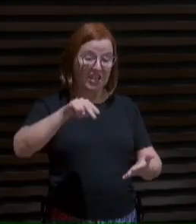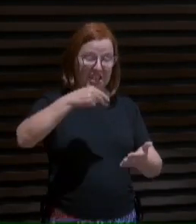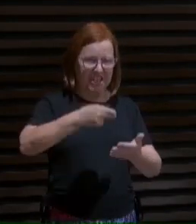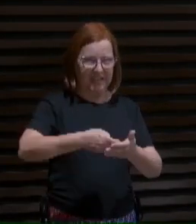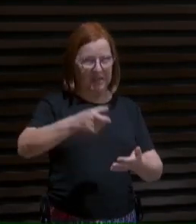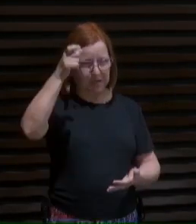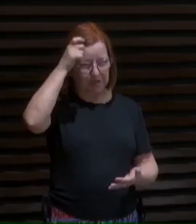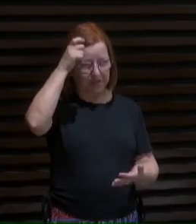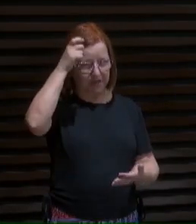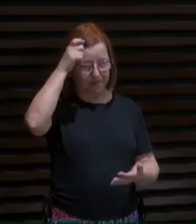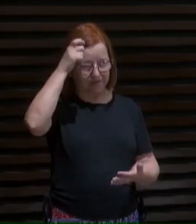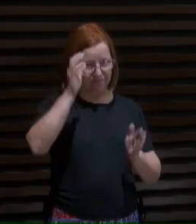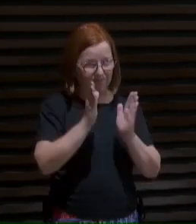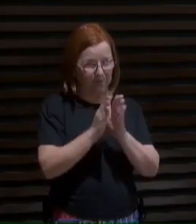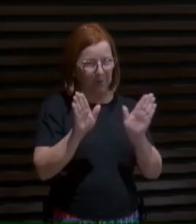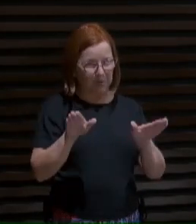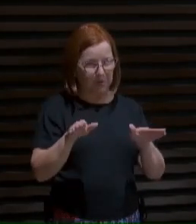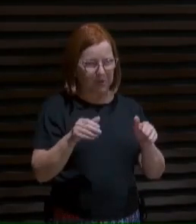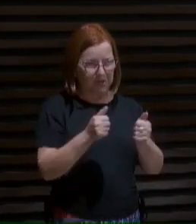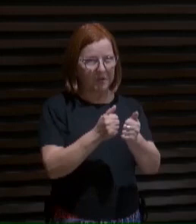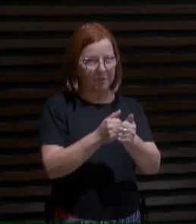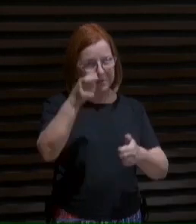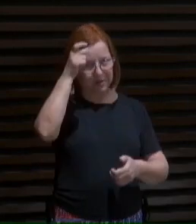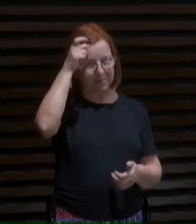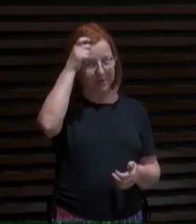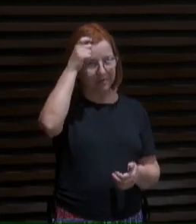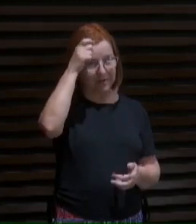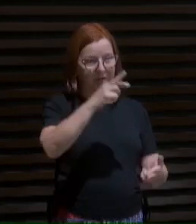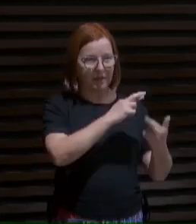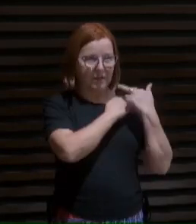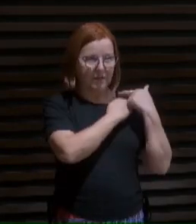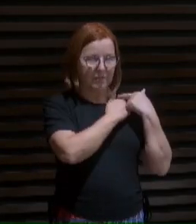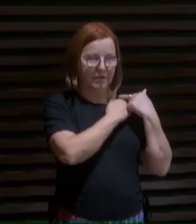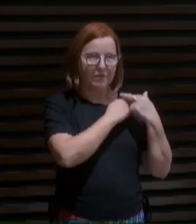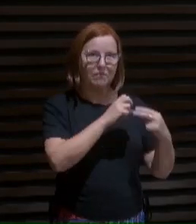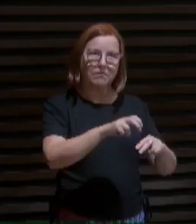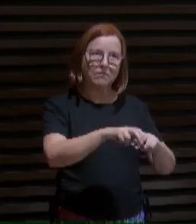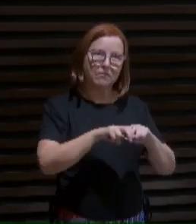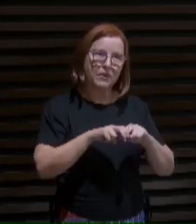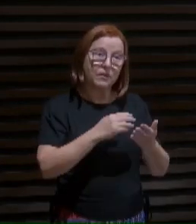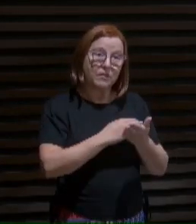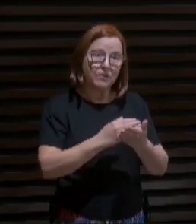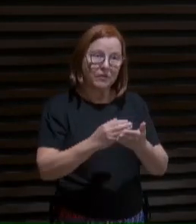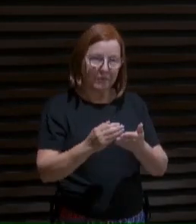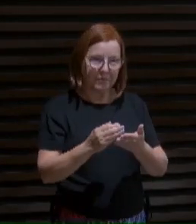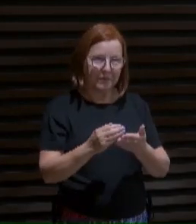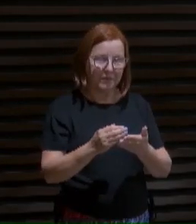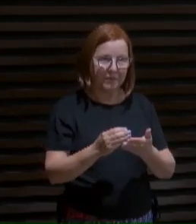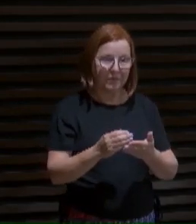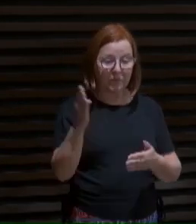luciferiana dos anjos é a responsável pela introdução de um princípio do